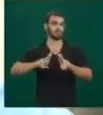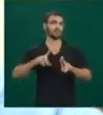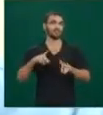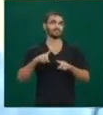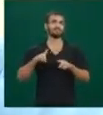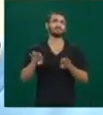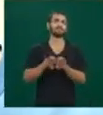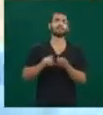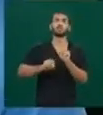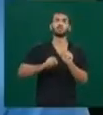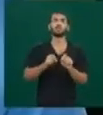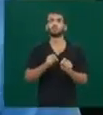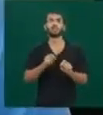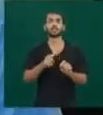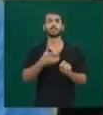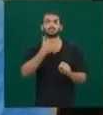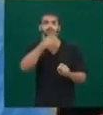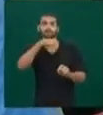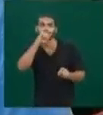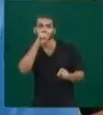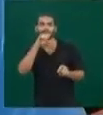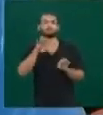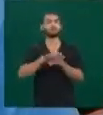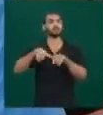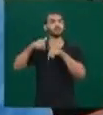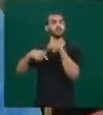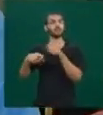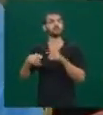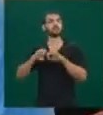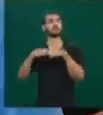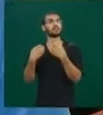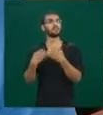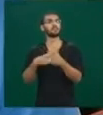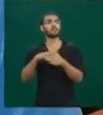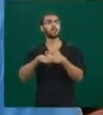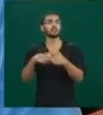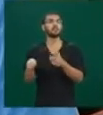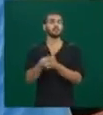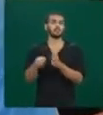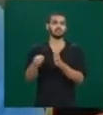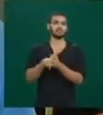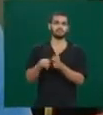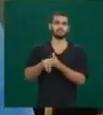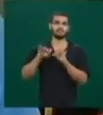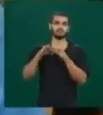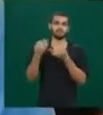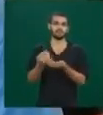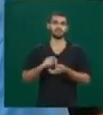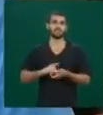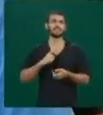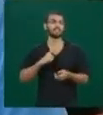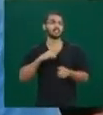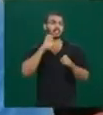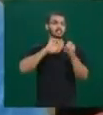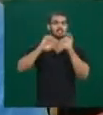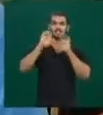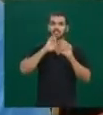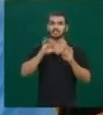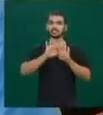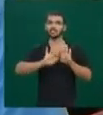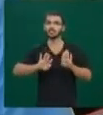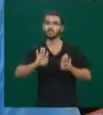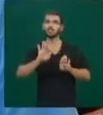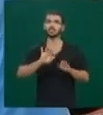empresa da família. A gente tem estresse do trabalho, da faculdade, e além de ter que lidar com minha filha, então parece que o tempo